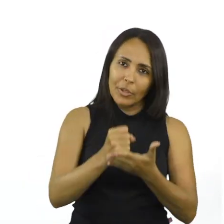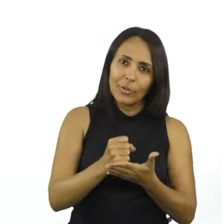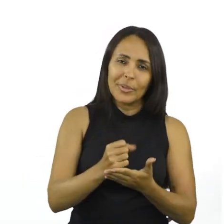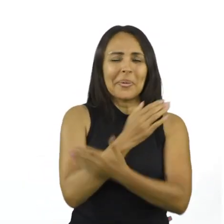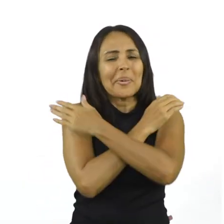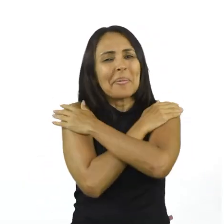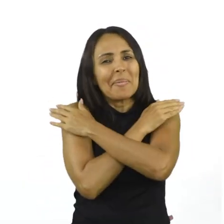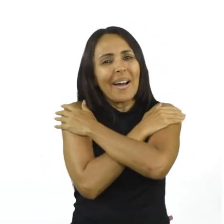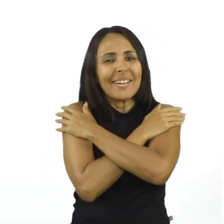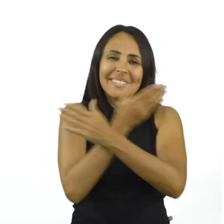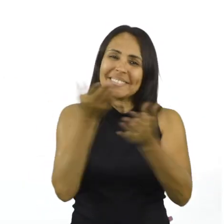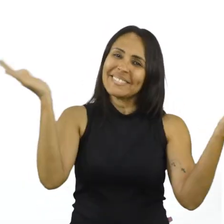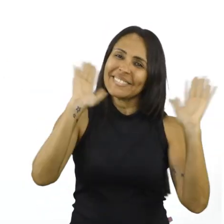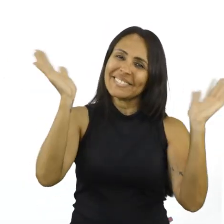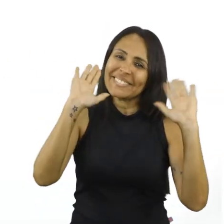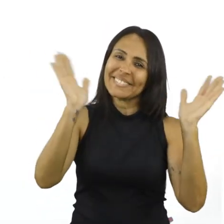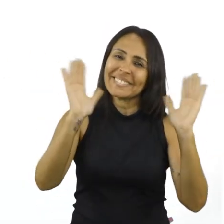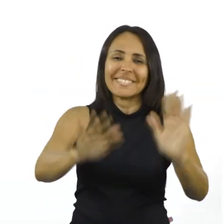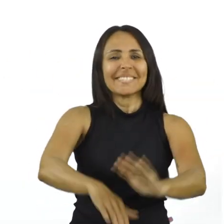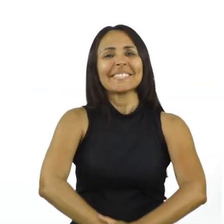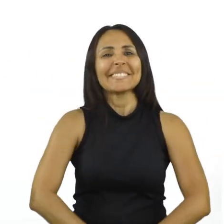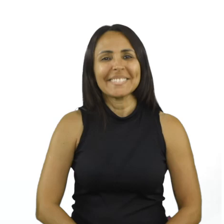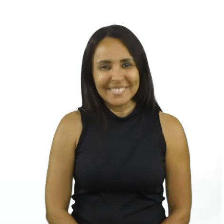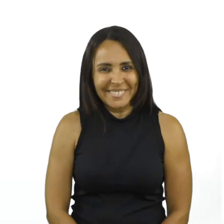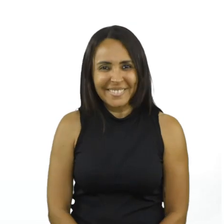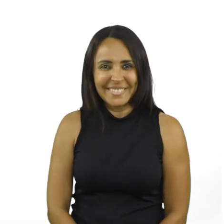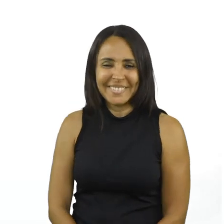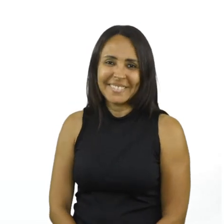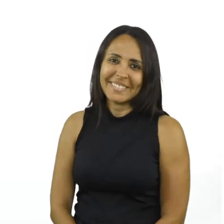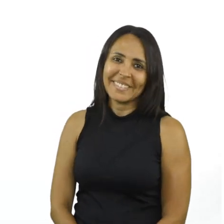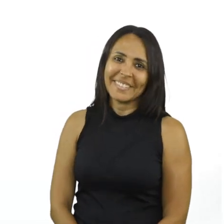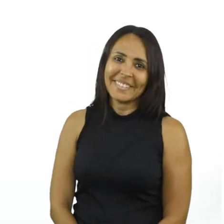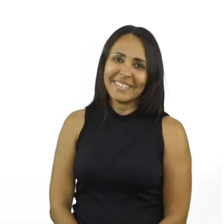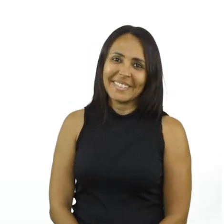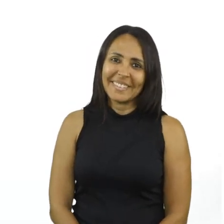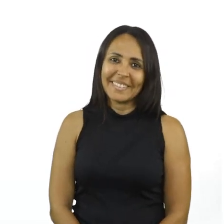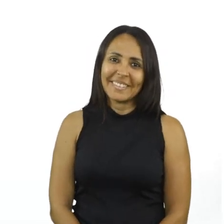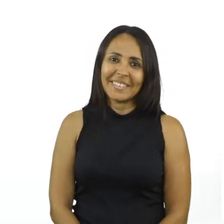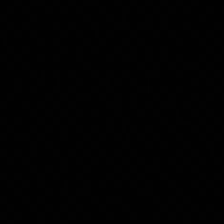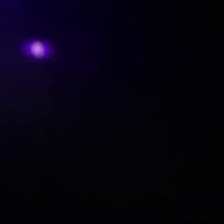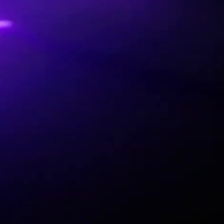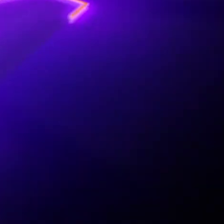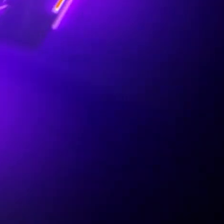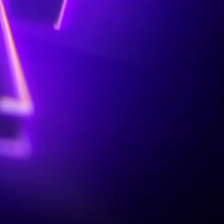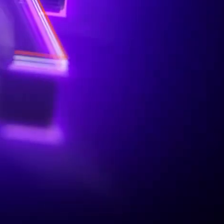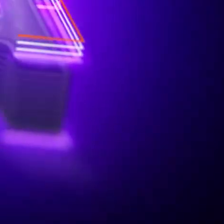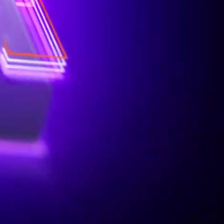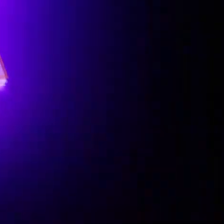ajudar. Um grande abraço para você e até a próxima semana na nossa próxima aula. Tchau, tchau!